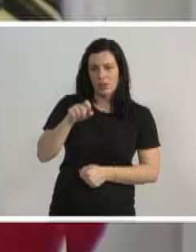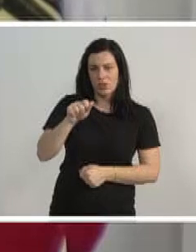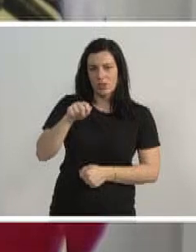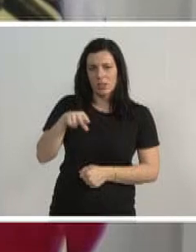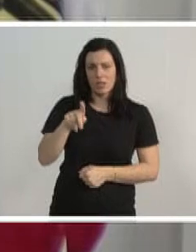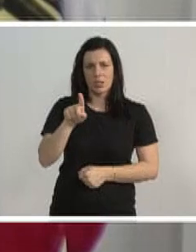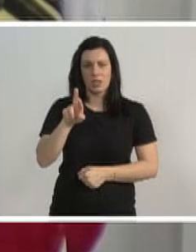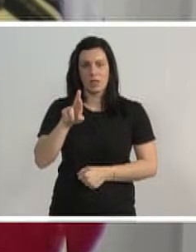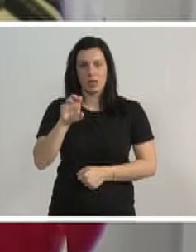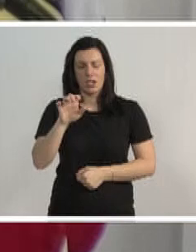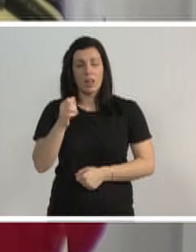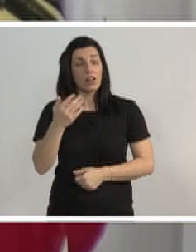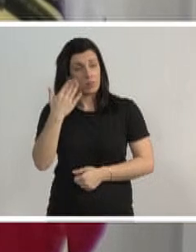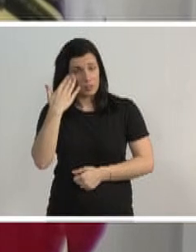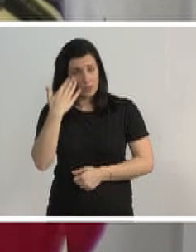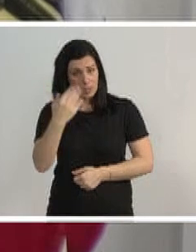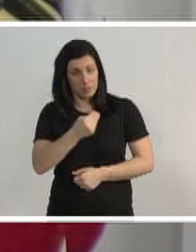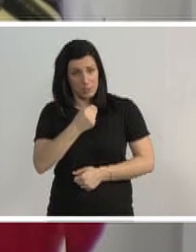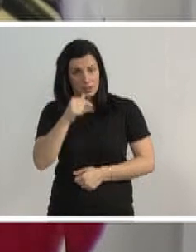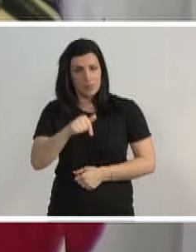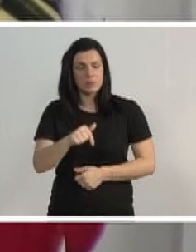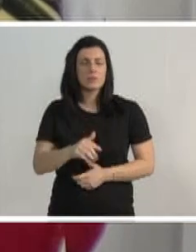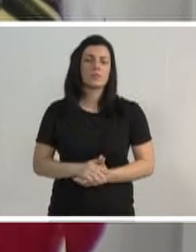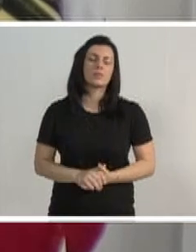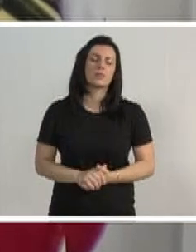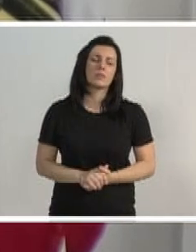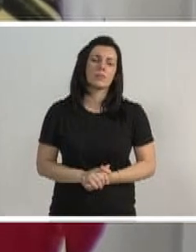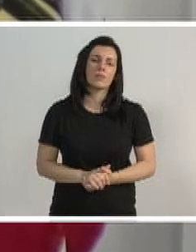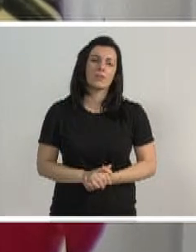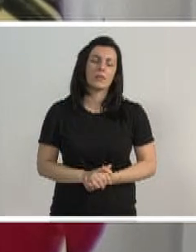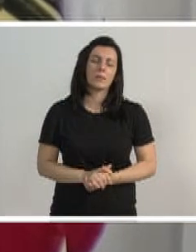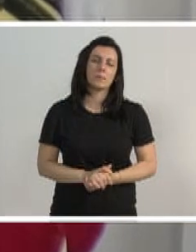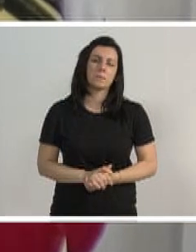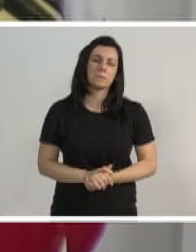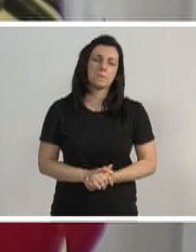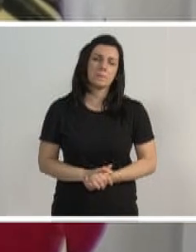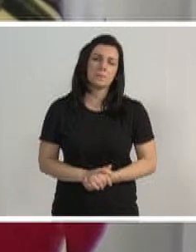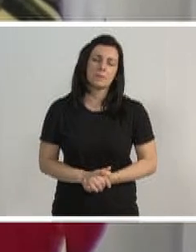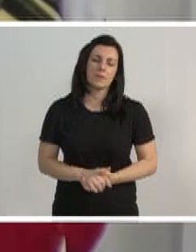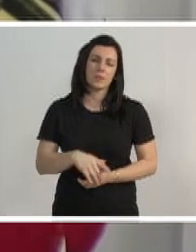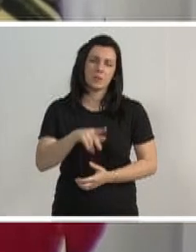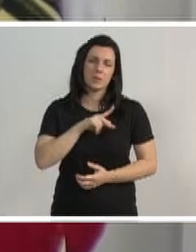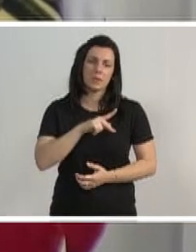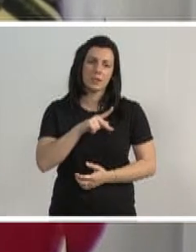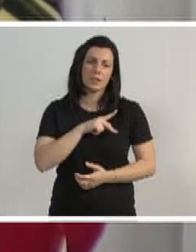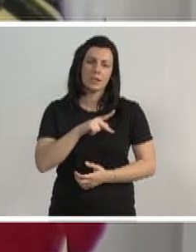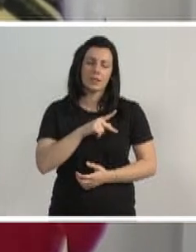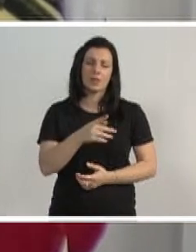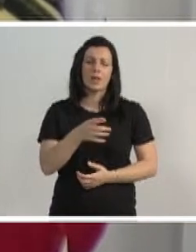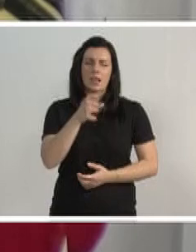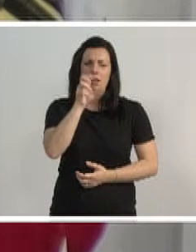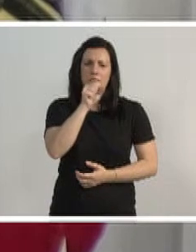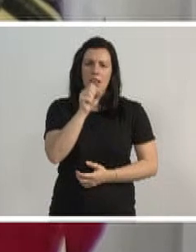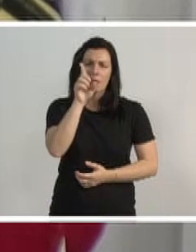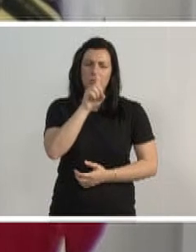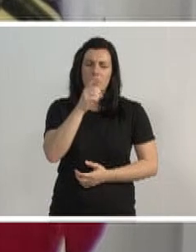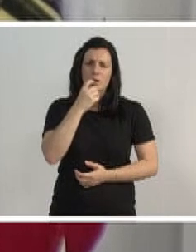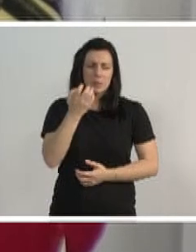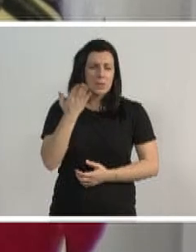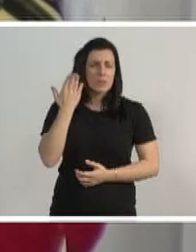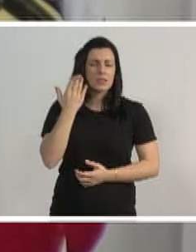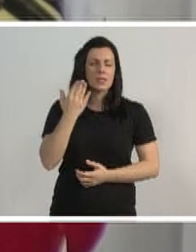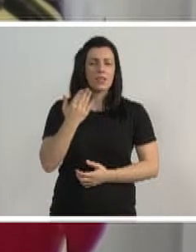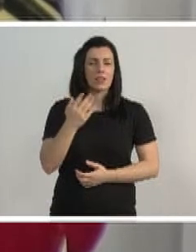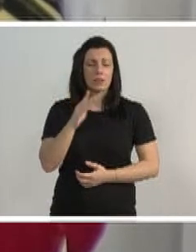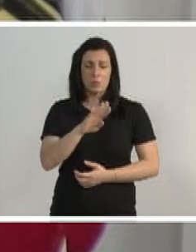do vereador Almir Vieira, que instituiu a Semana Municipal do Encontro de Food Trucks em Blumenau. E em